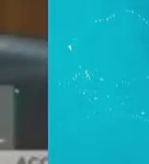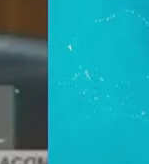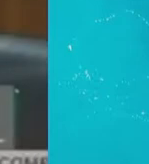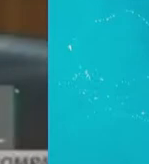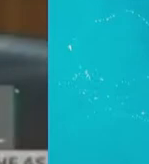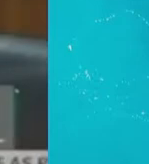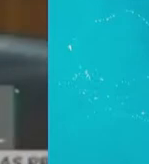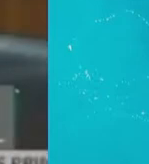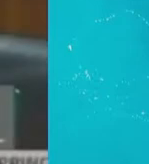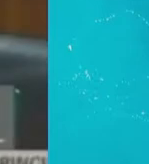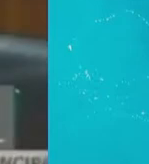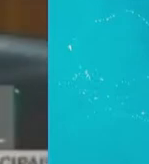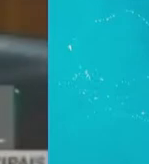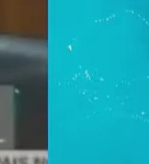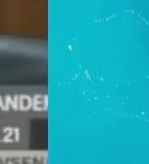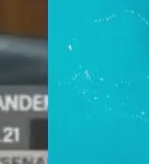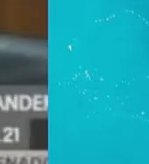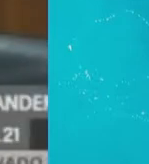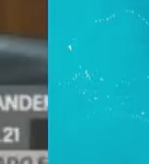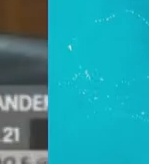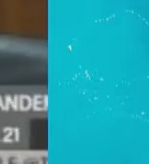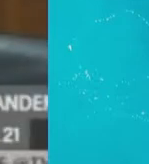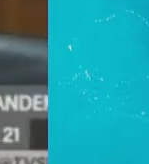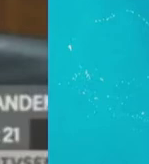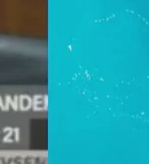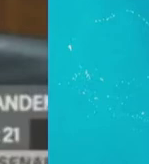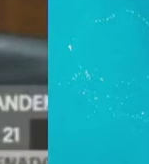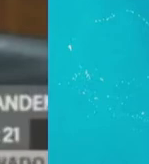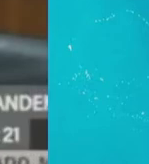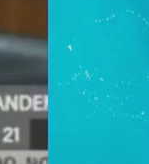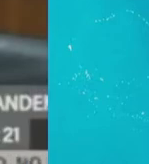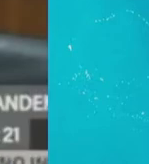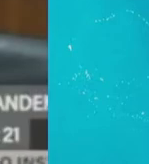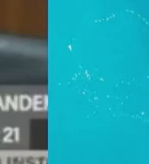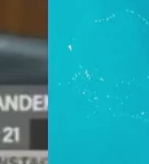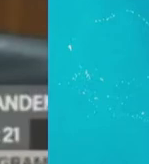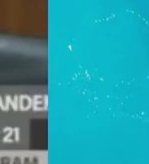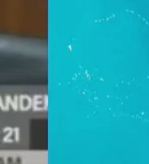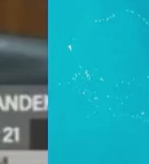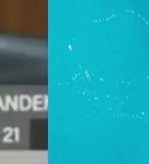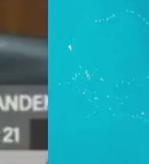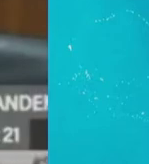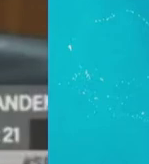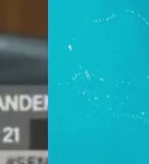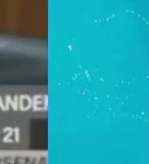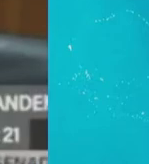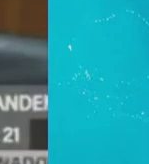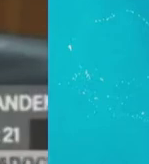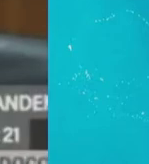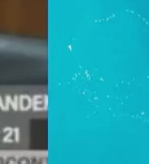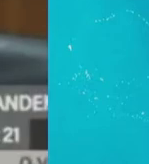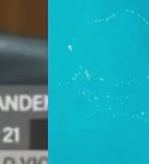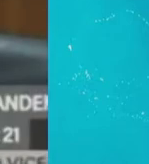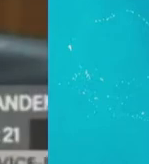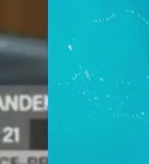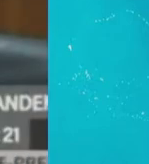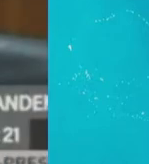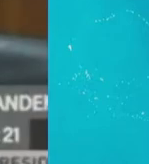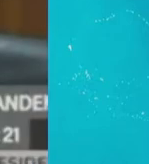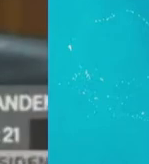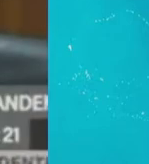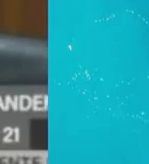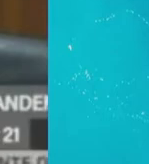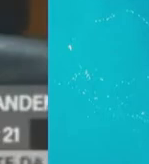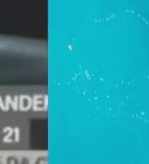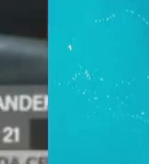às vezes, por ignorância, não entende bem um contrato quando faz, a assessoria jurídica dele é precária. Engraçado,